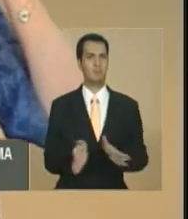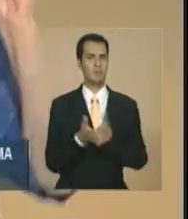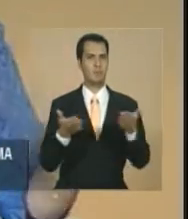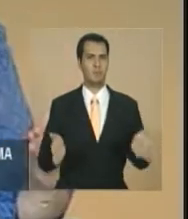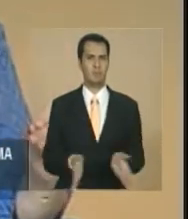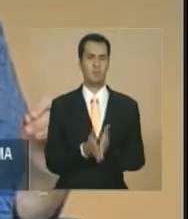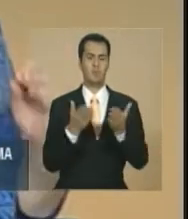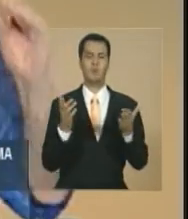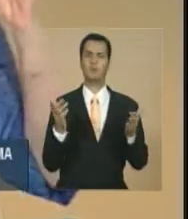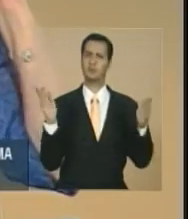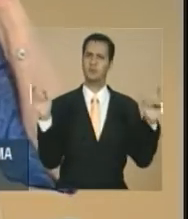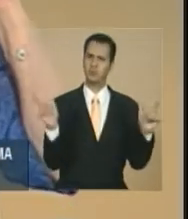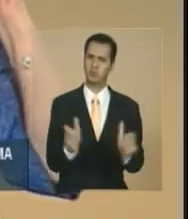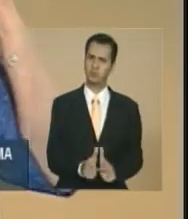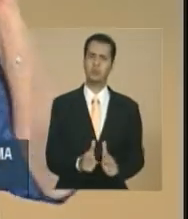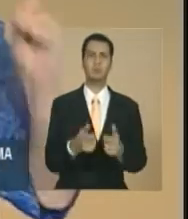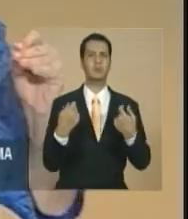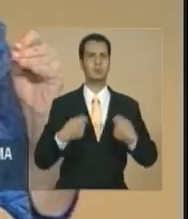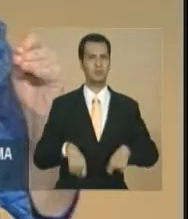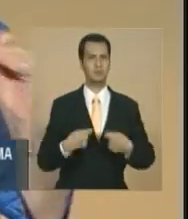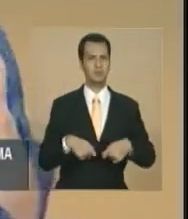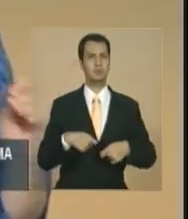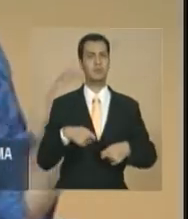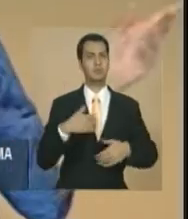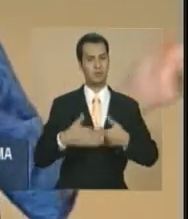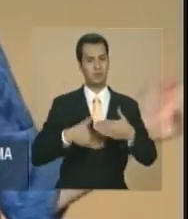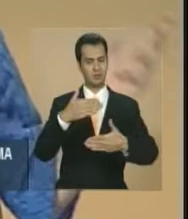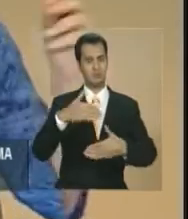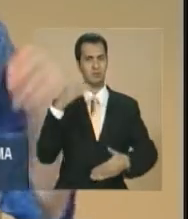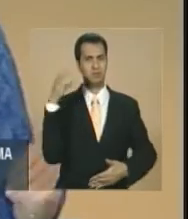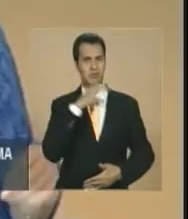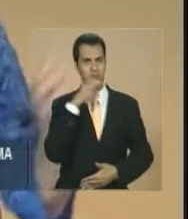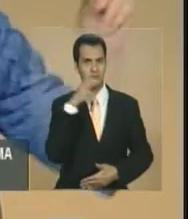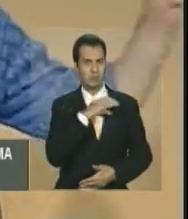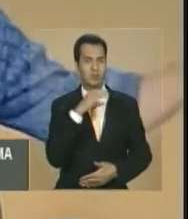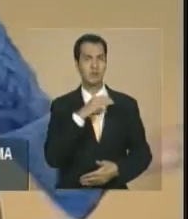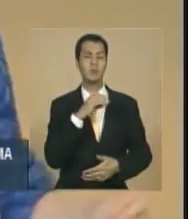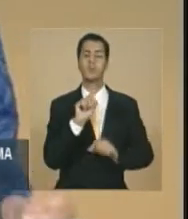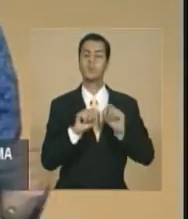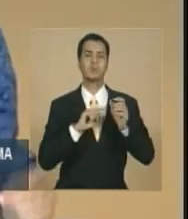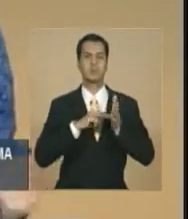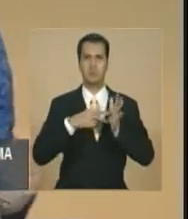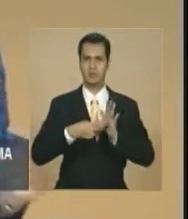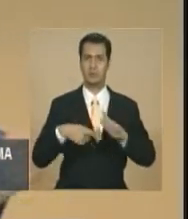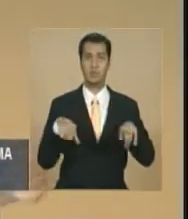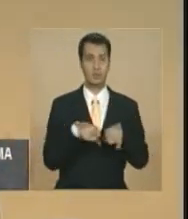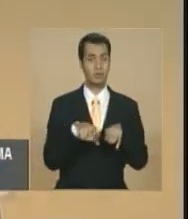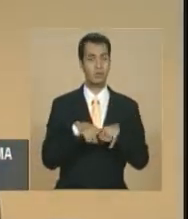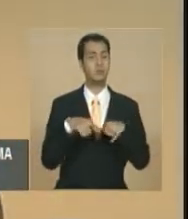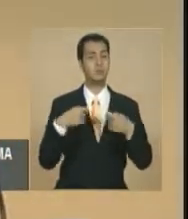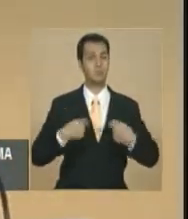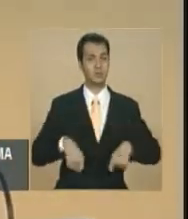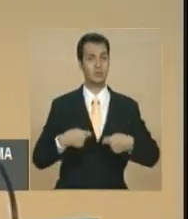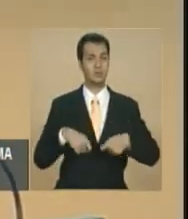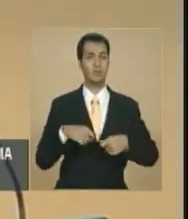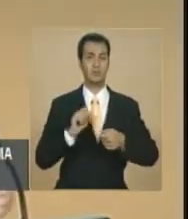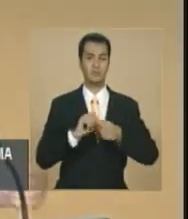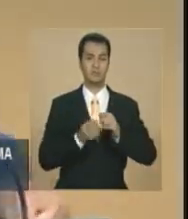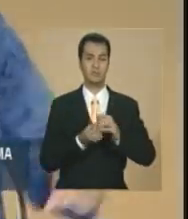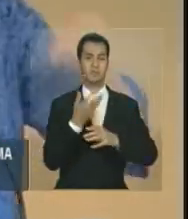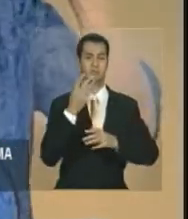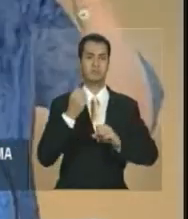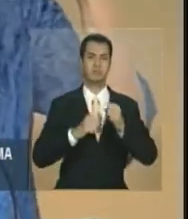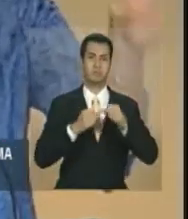temos de crescer de forma acelerada, e é isso que significa aumentar também a produtividade, nós temos